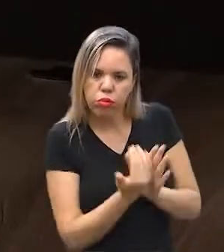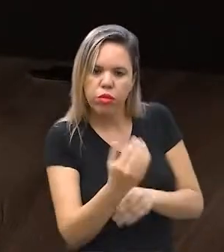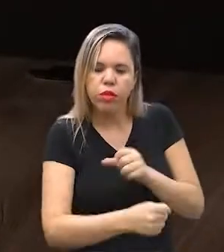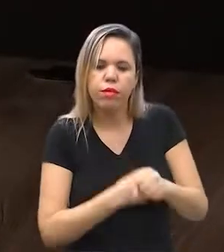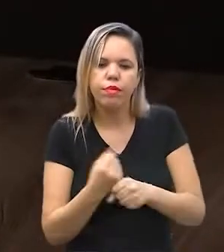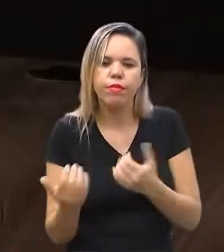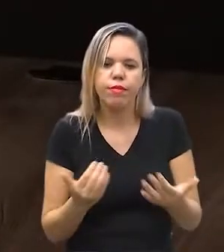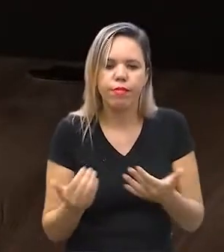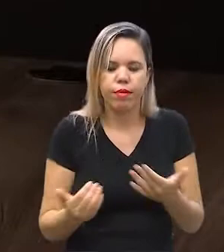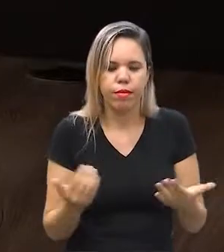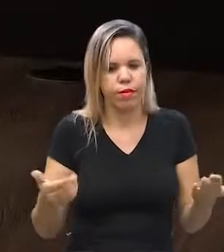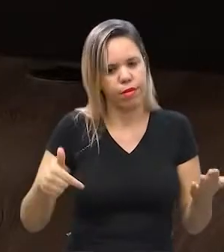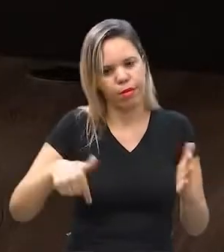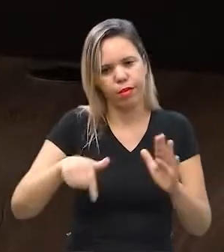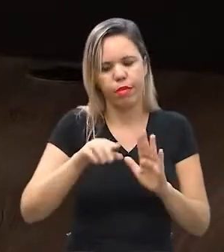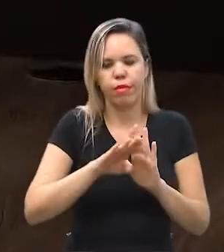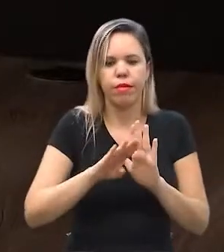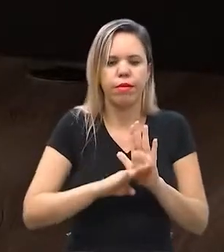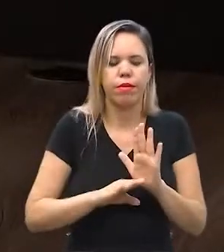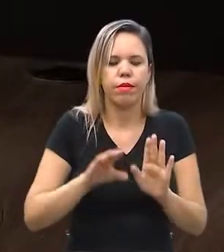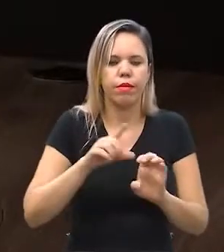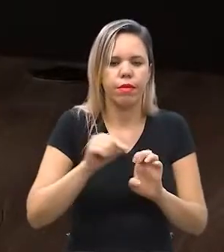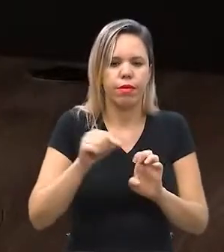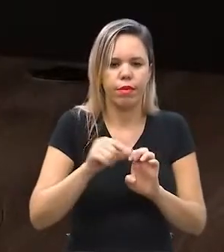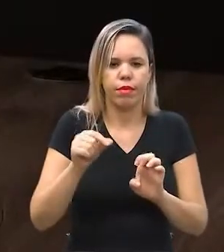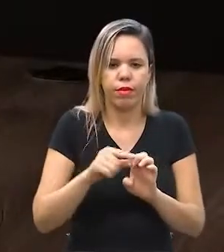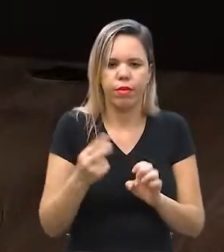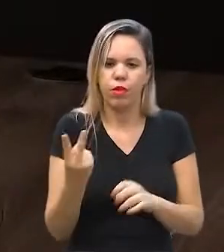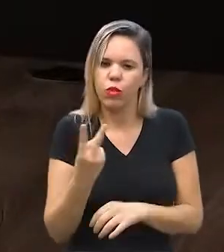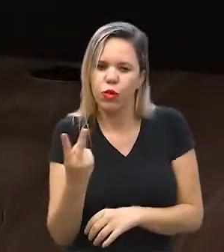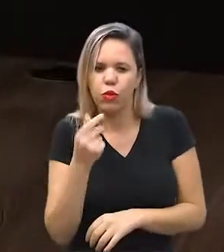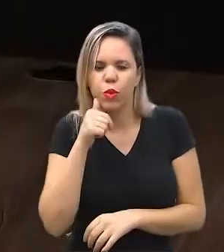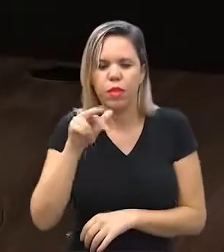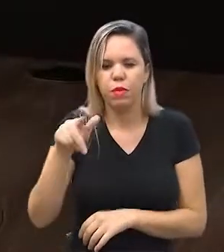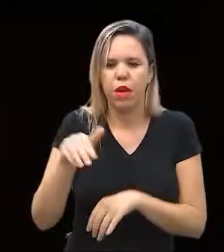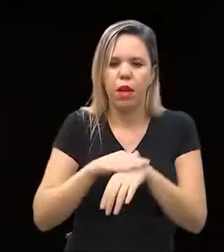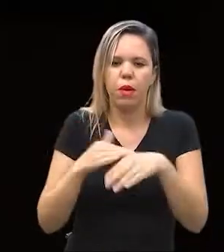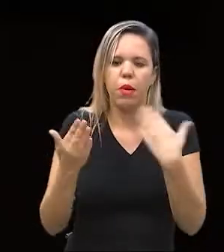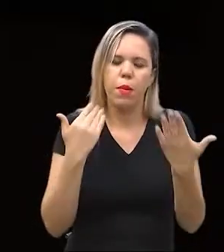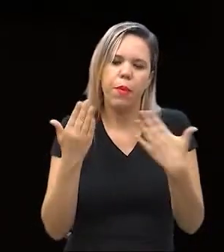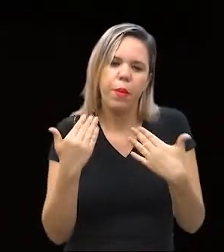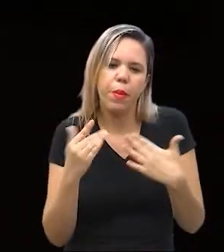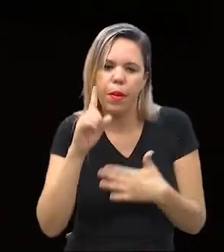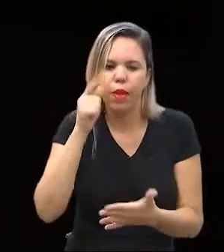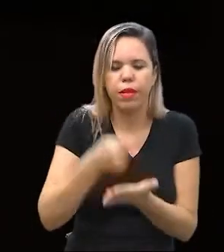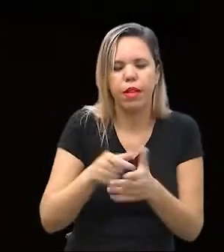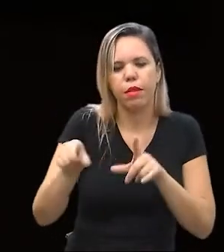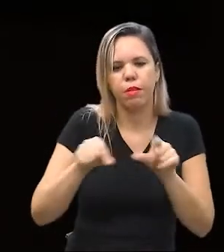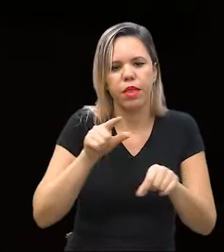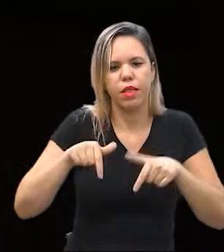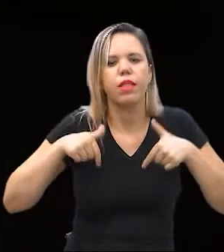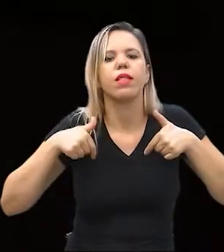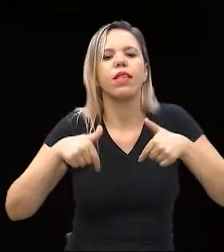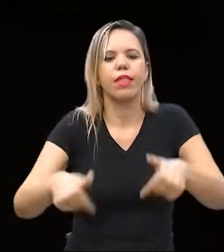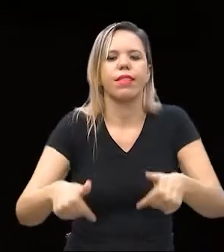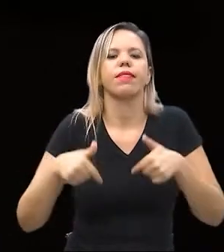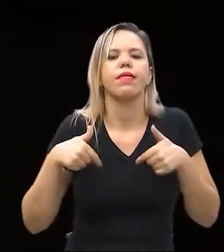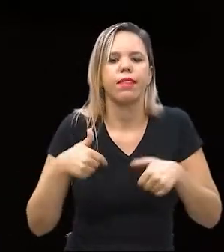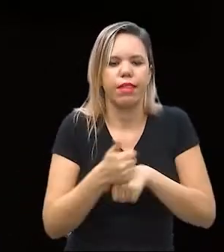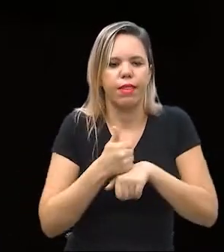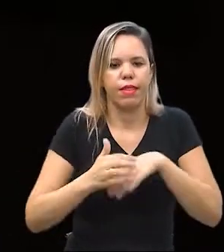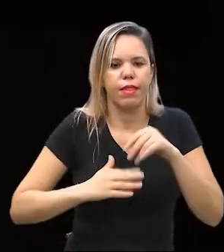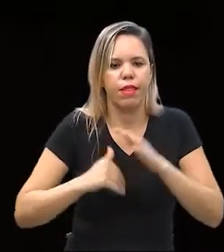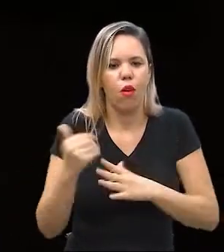neste cenário que o Ser Empreendedor conversa agora com duas irmãs que decidiram atuar nesse